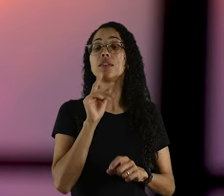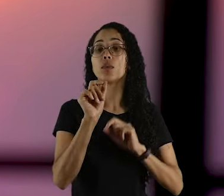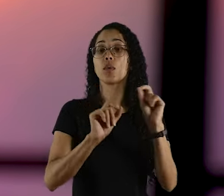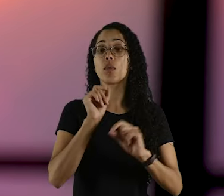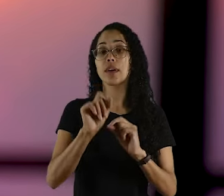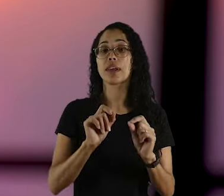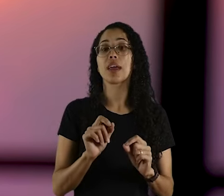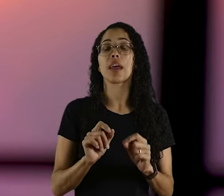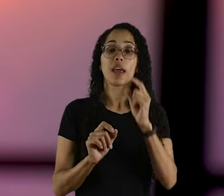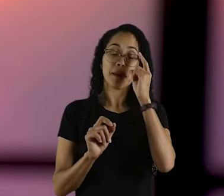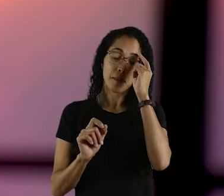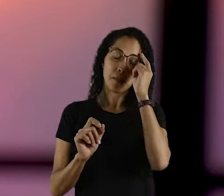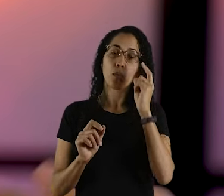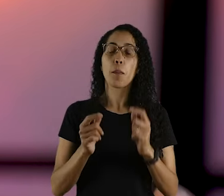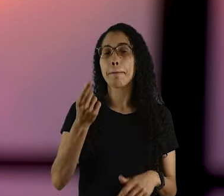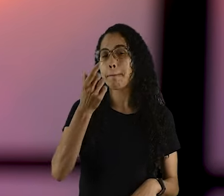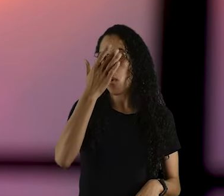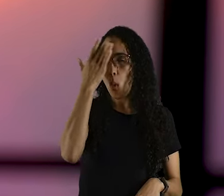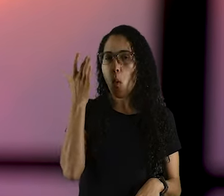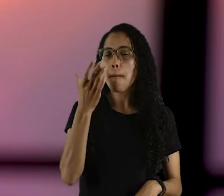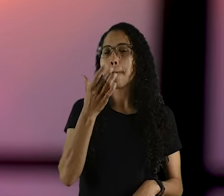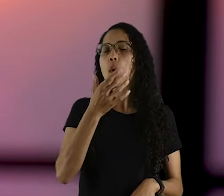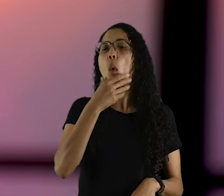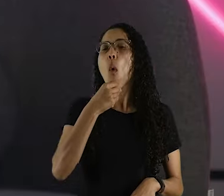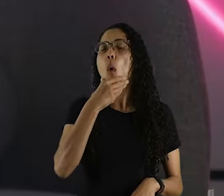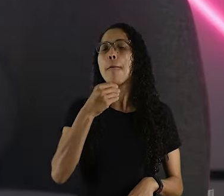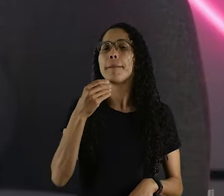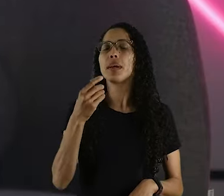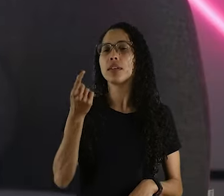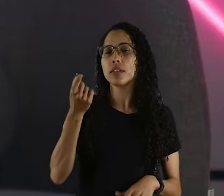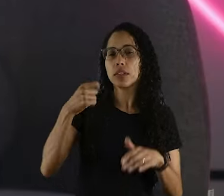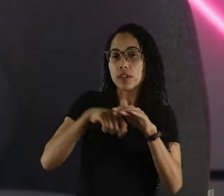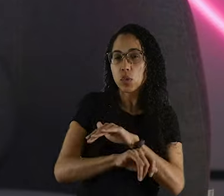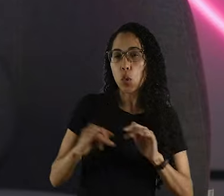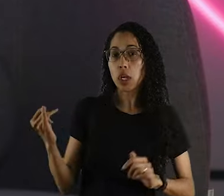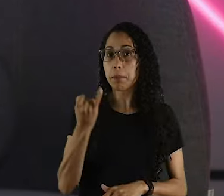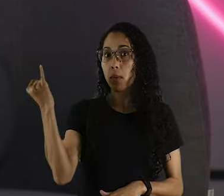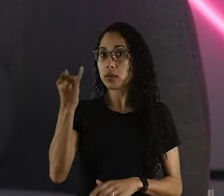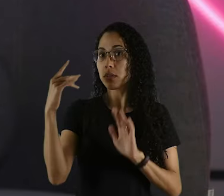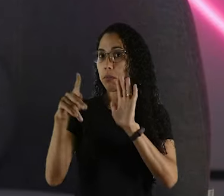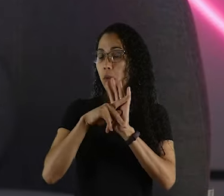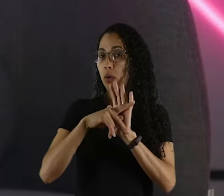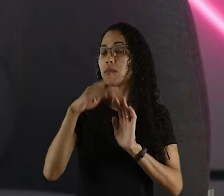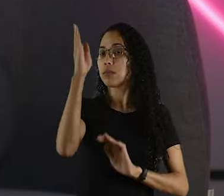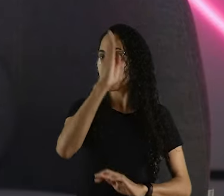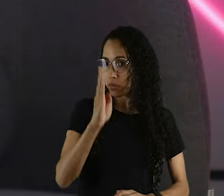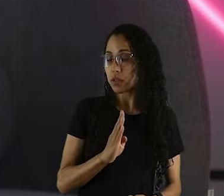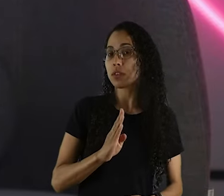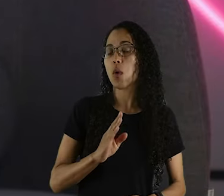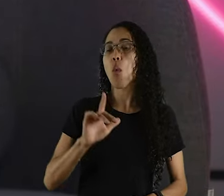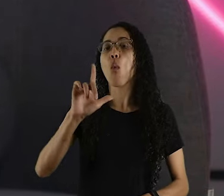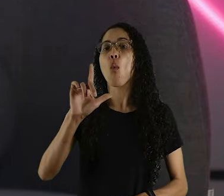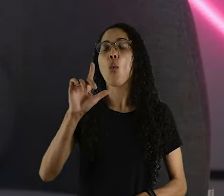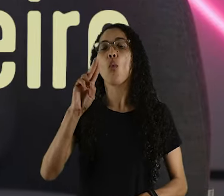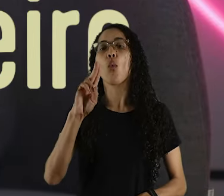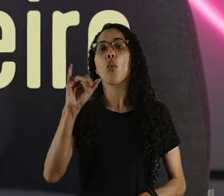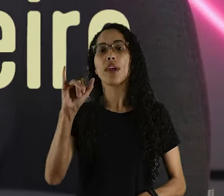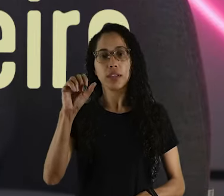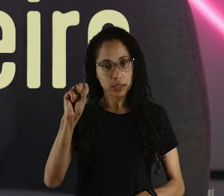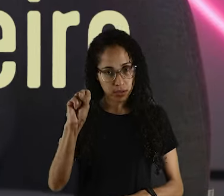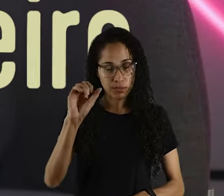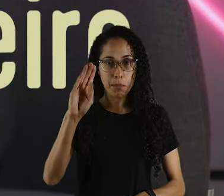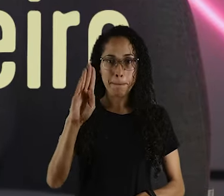o Warren Buffett do Brasil, né? O Warren Buffett é o maior investidor do mundo, é o Luiz Barsi, que ele é o maior investidor do Brasil, que é o Warren Buffett brasileiro,